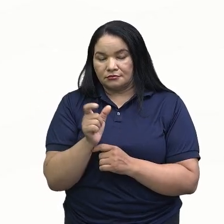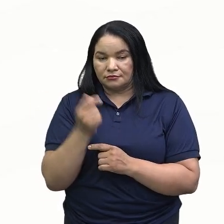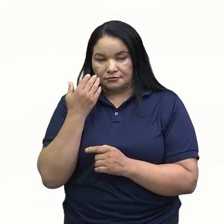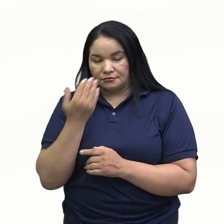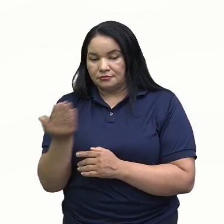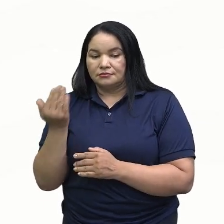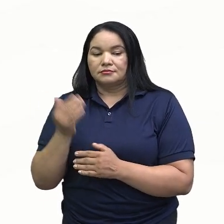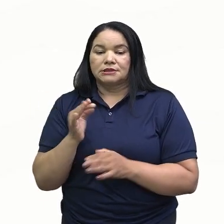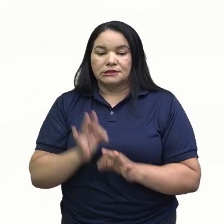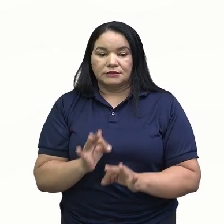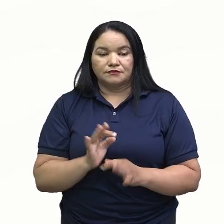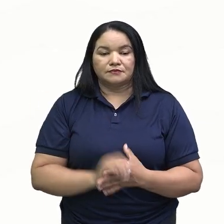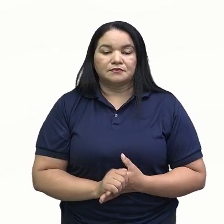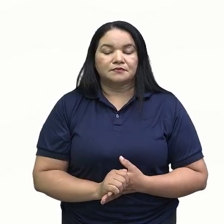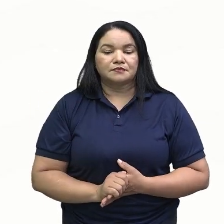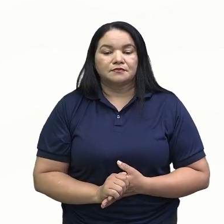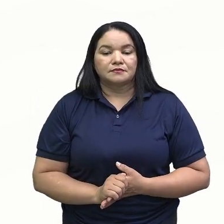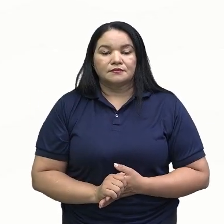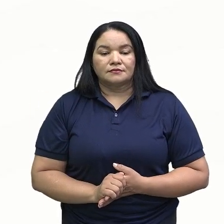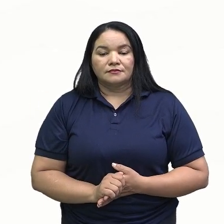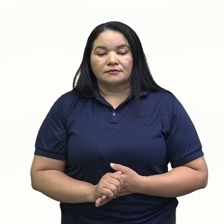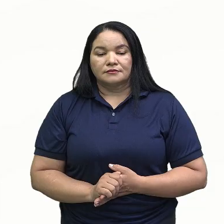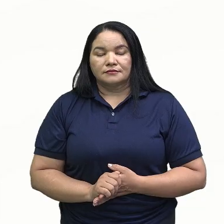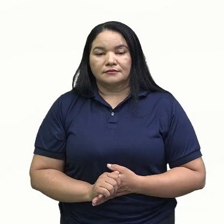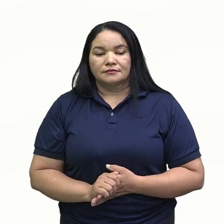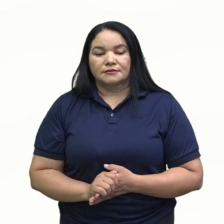Perfeito? Continuando.